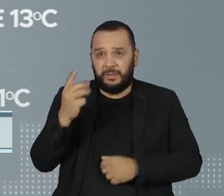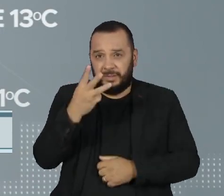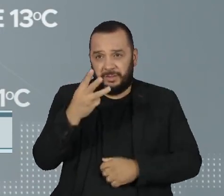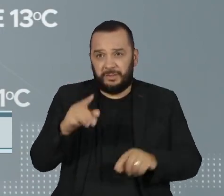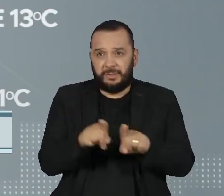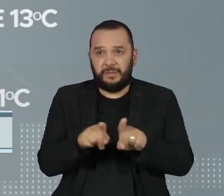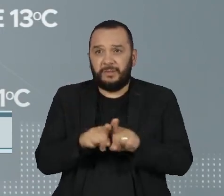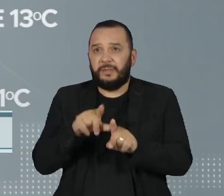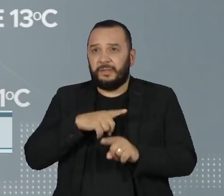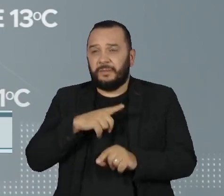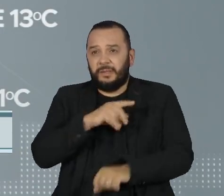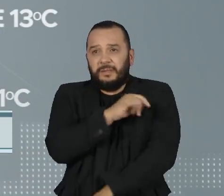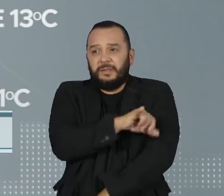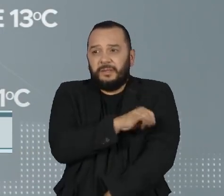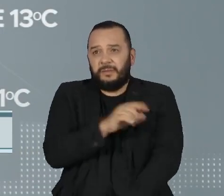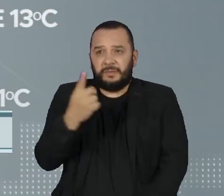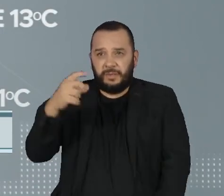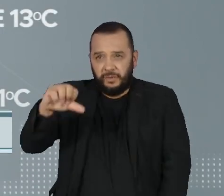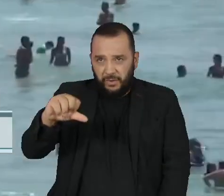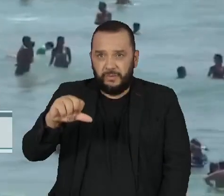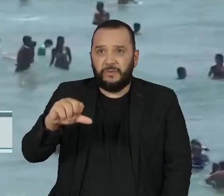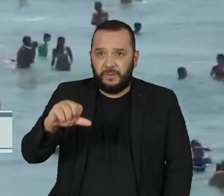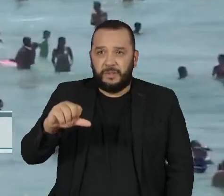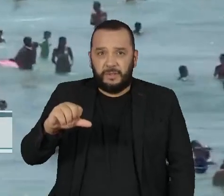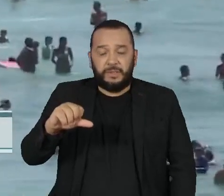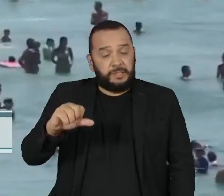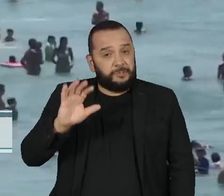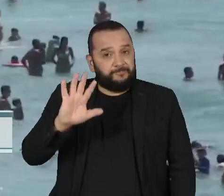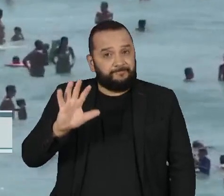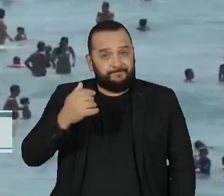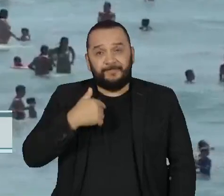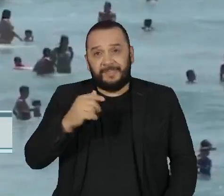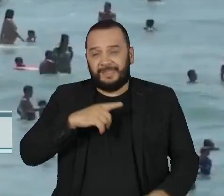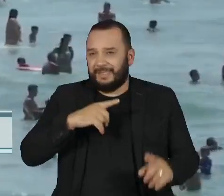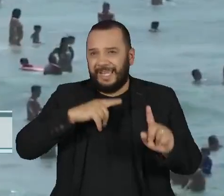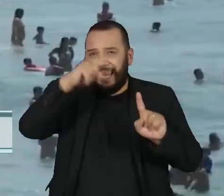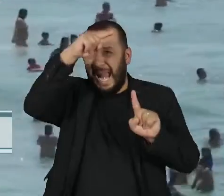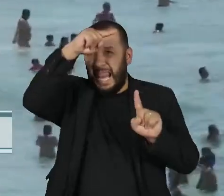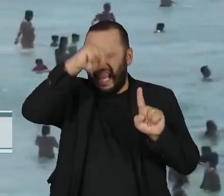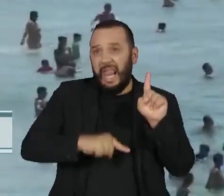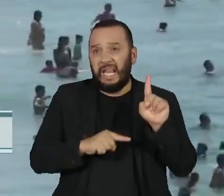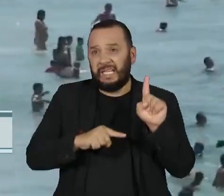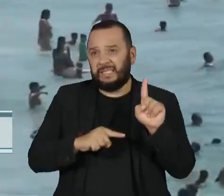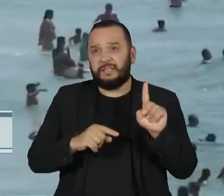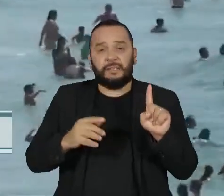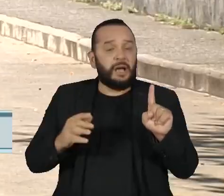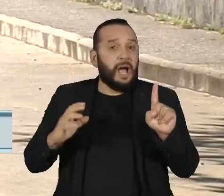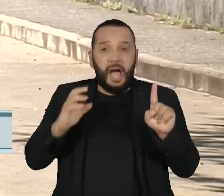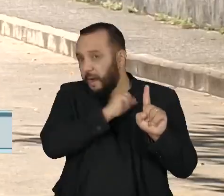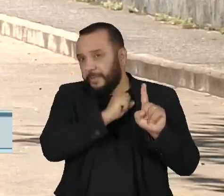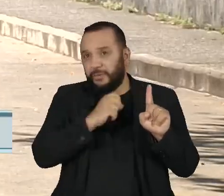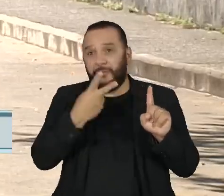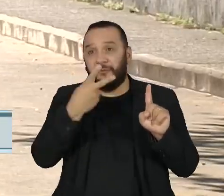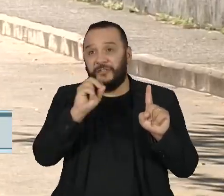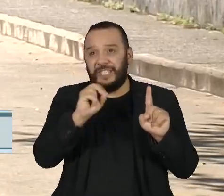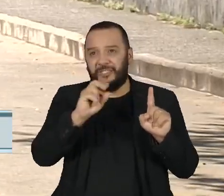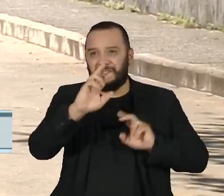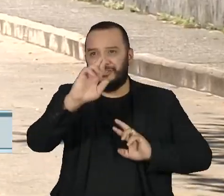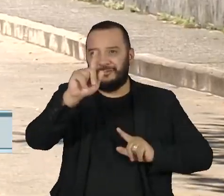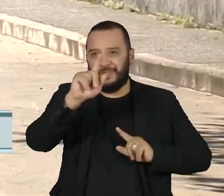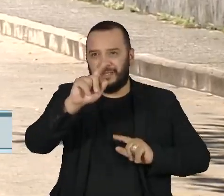Rio de Janeiro 19 graus a diferença de aproximadamente 20 graus entre hoje e domingo pode